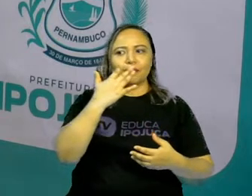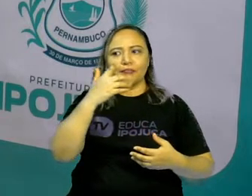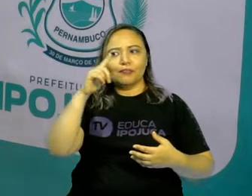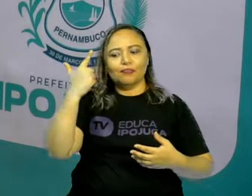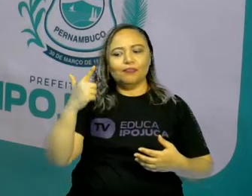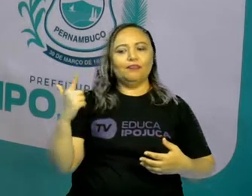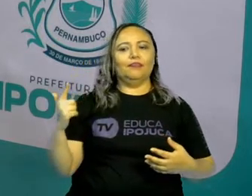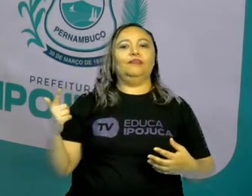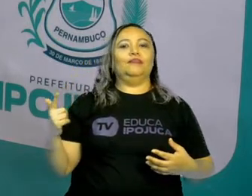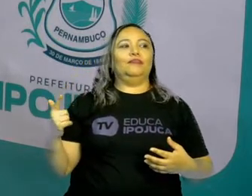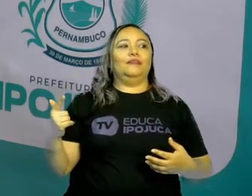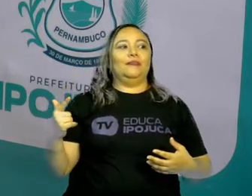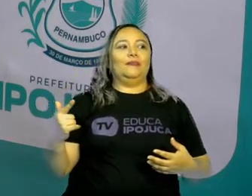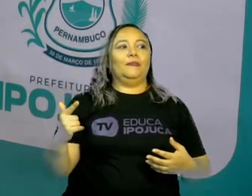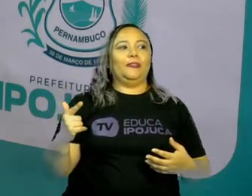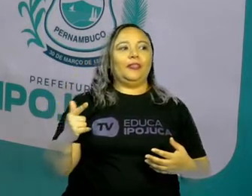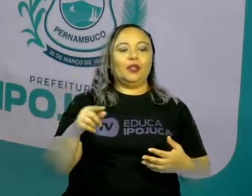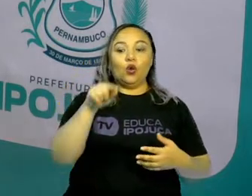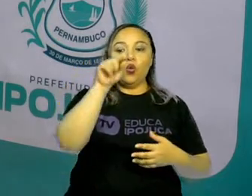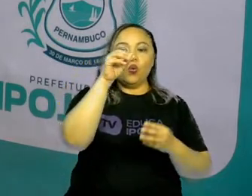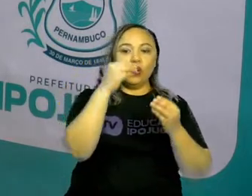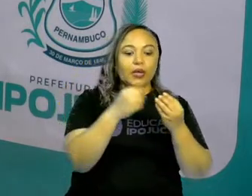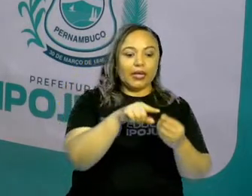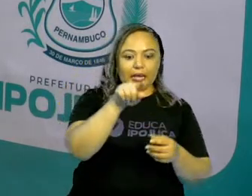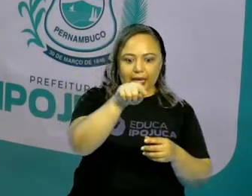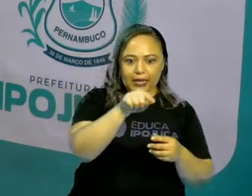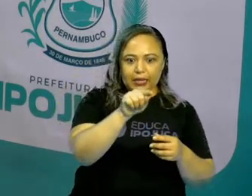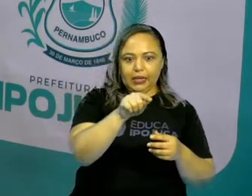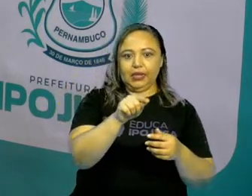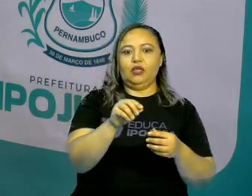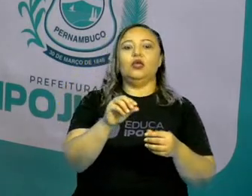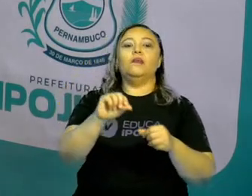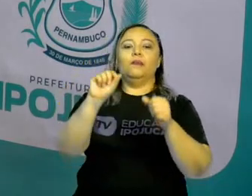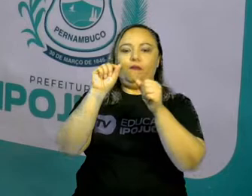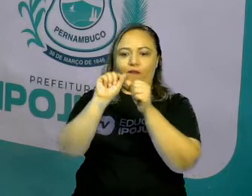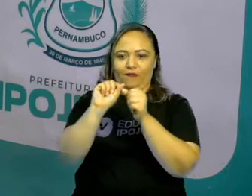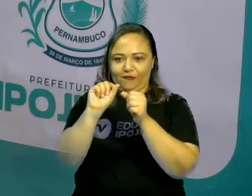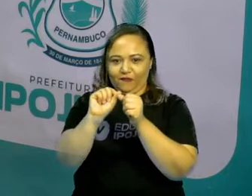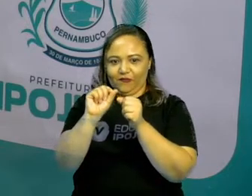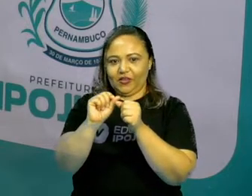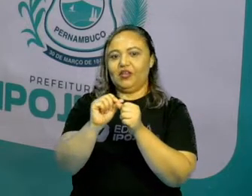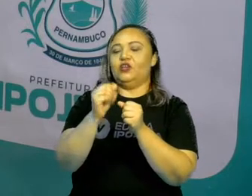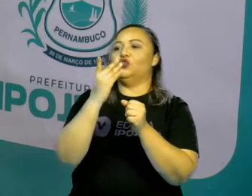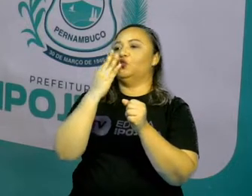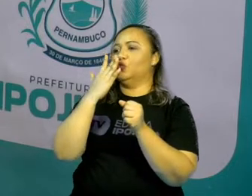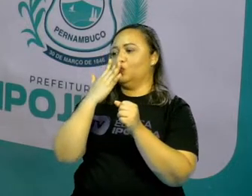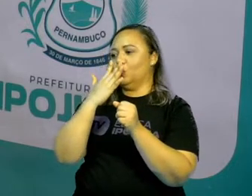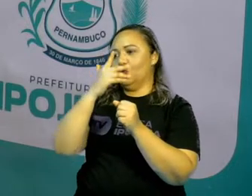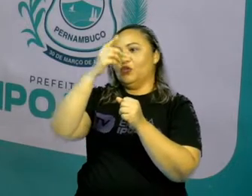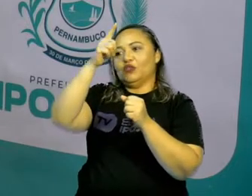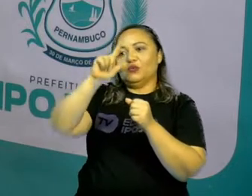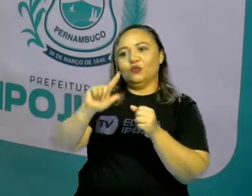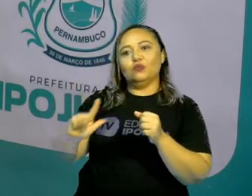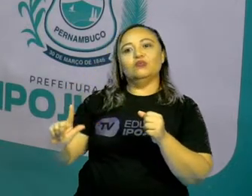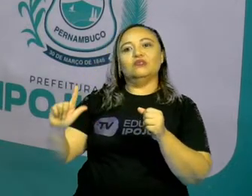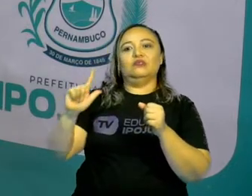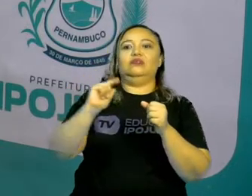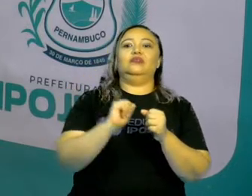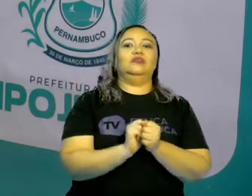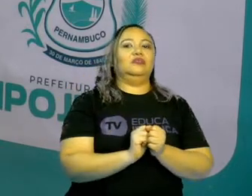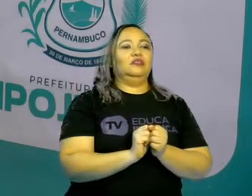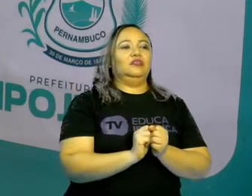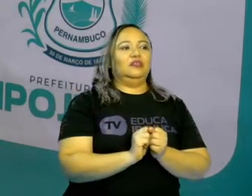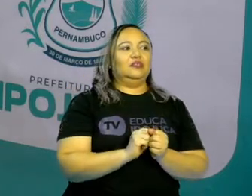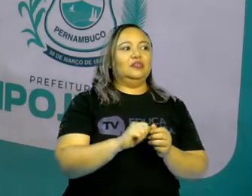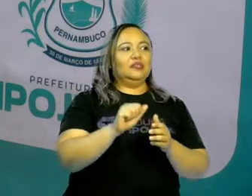cor, certo? E com ela nós podemos formar novas cores. Então,